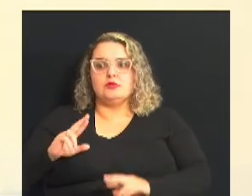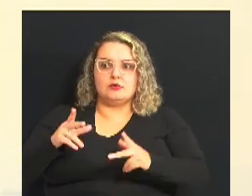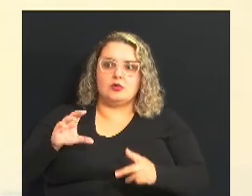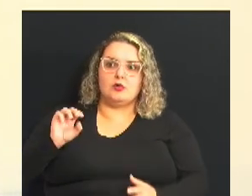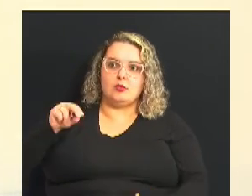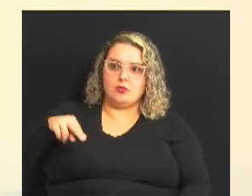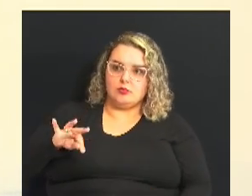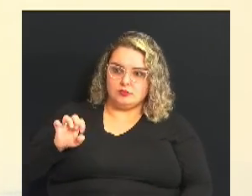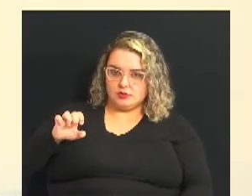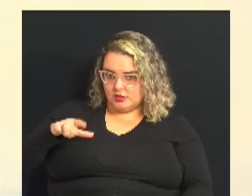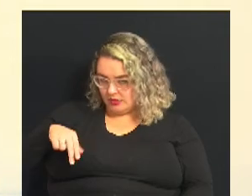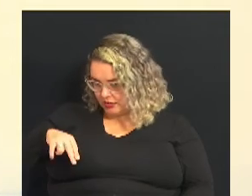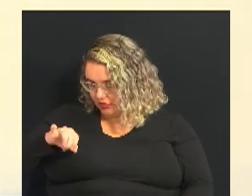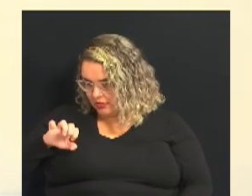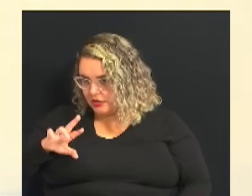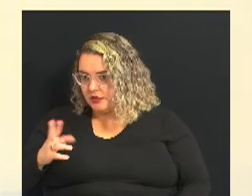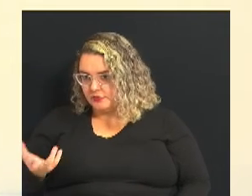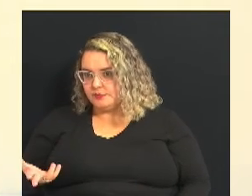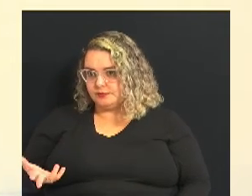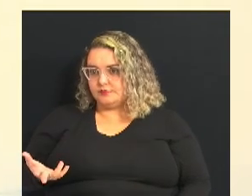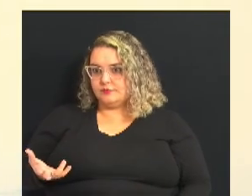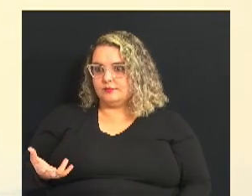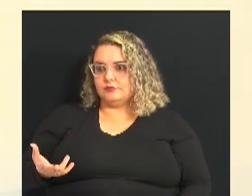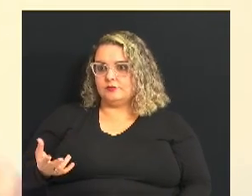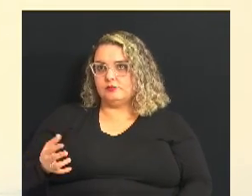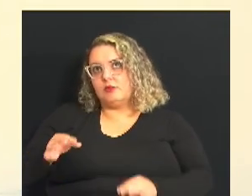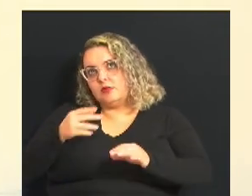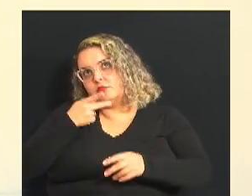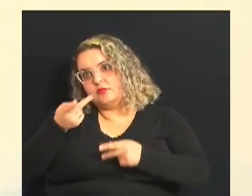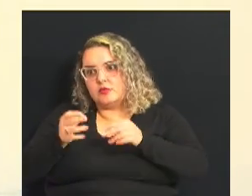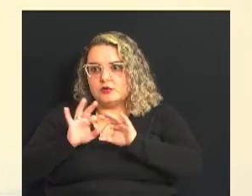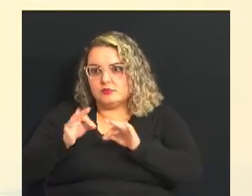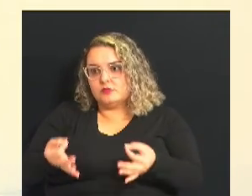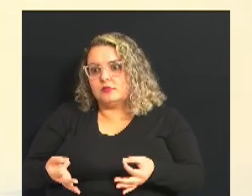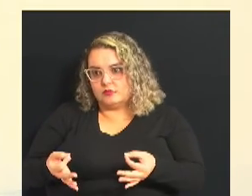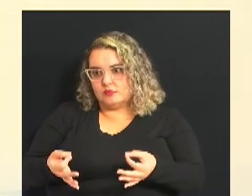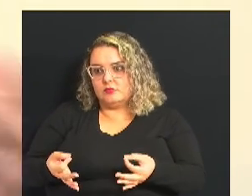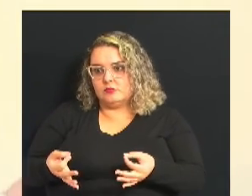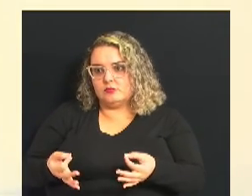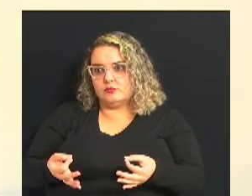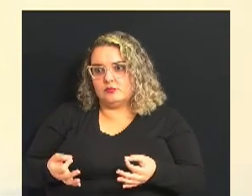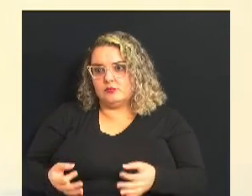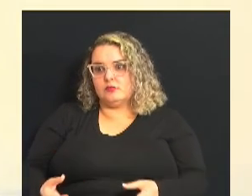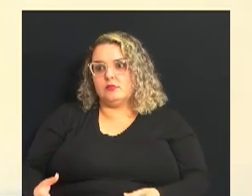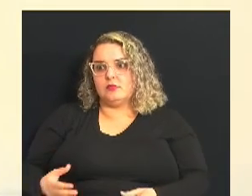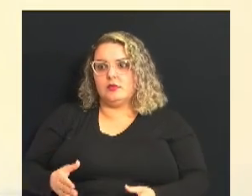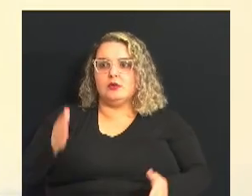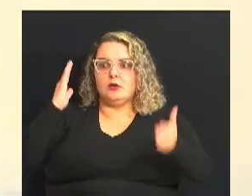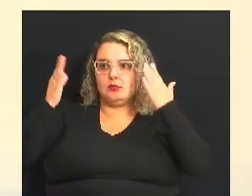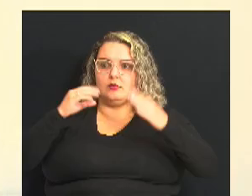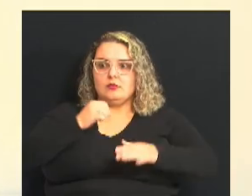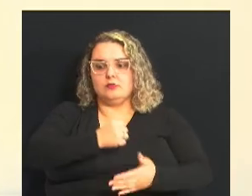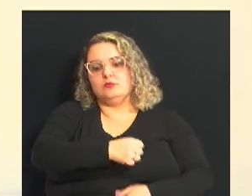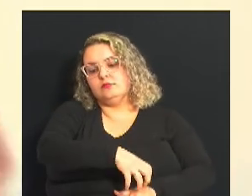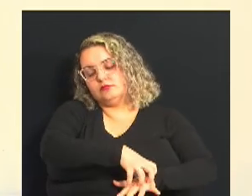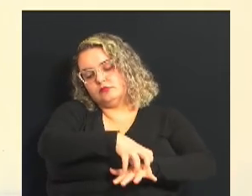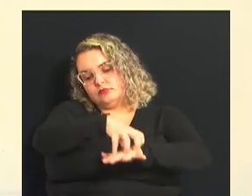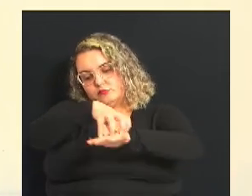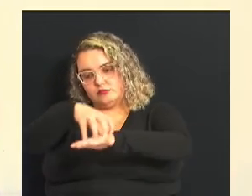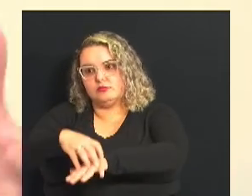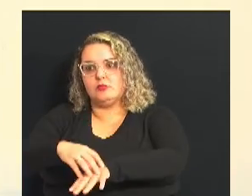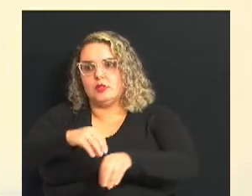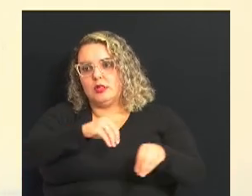que, falando de uma forma até simplista, colocá-lo em cima de um caminhão e movê-lo para a nova localização. Claro,